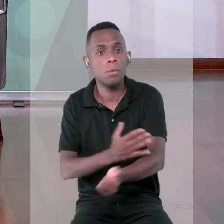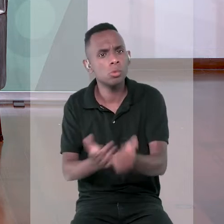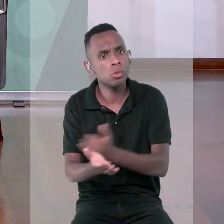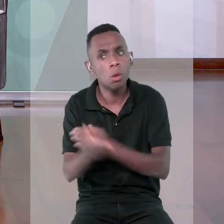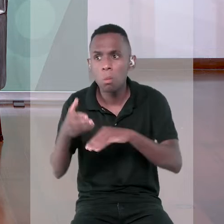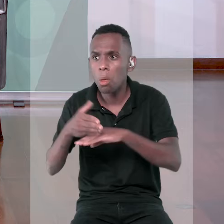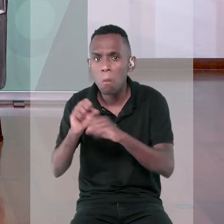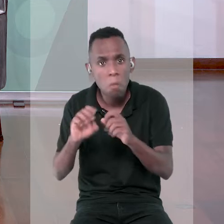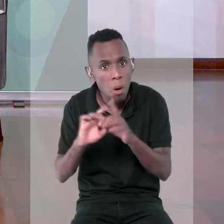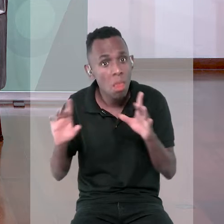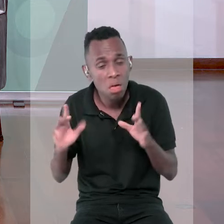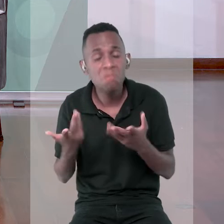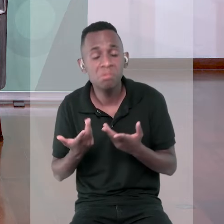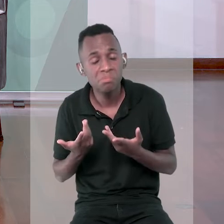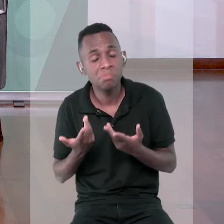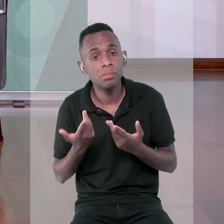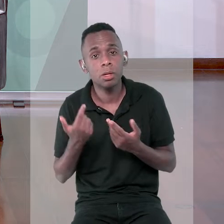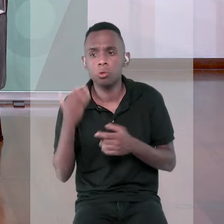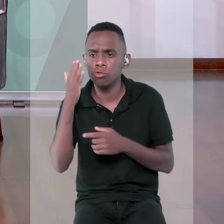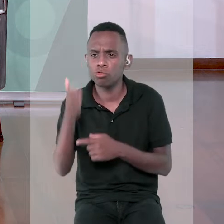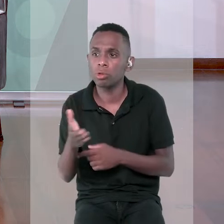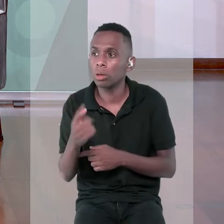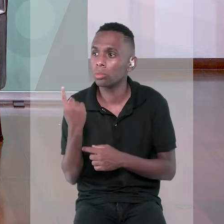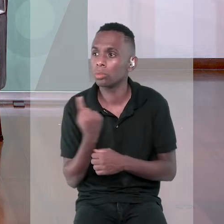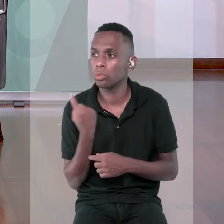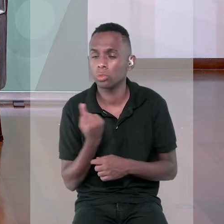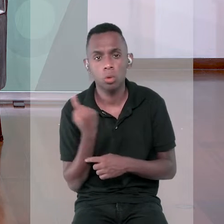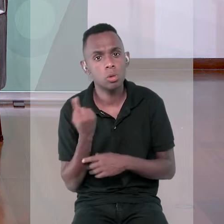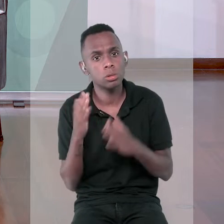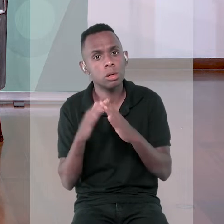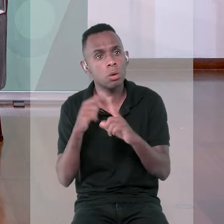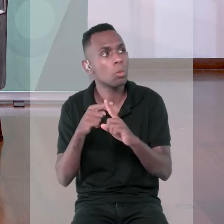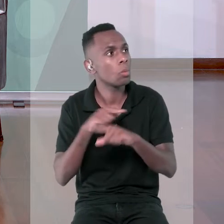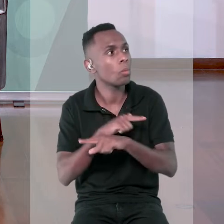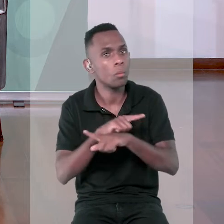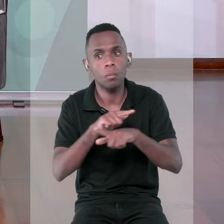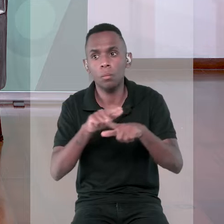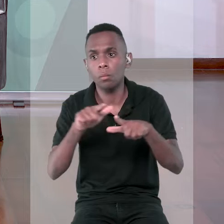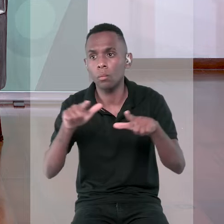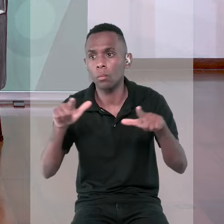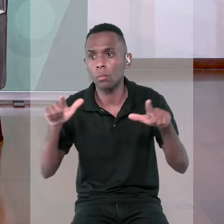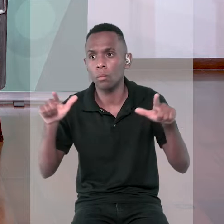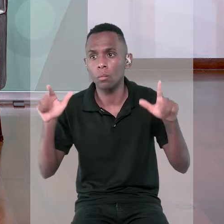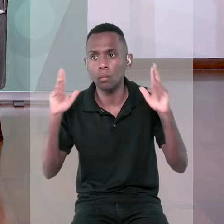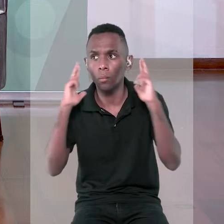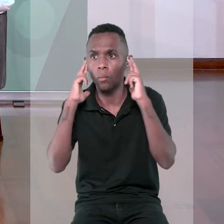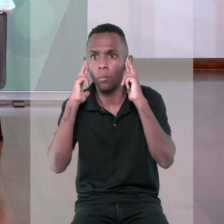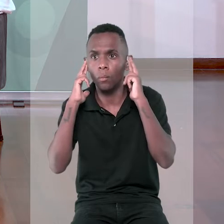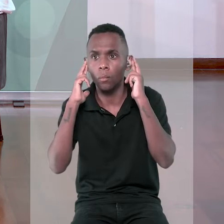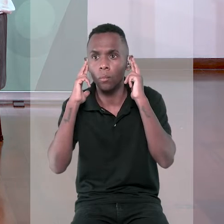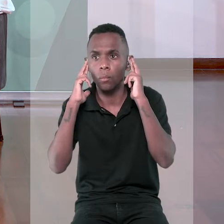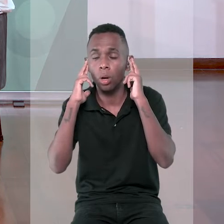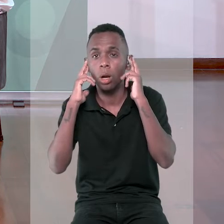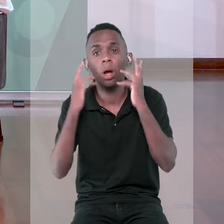falei, a gente pode entrar aqui, né? E quando eu cheguei, eu fiquei sozinha lá naquela igreja, não tinha uma alma, aquele silêncio, eu entendi